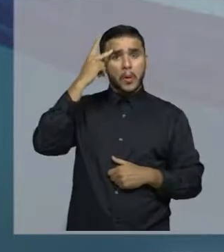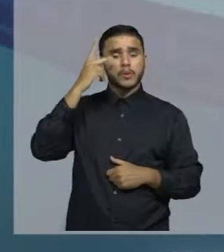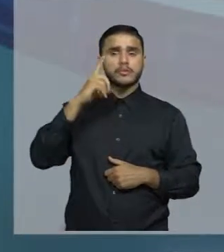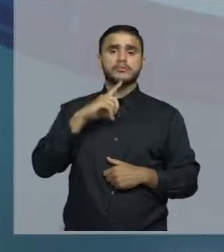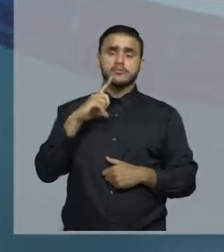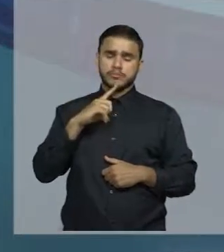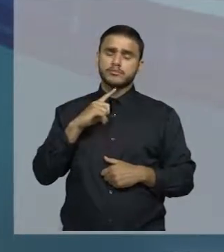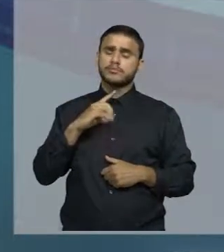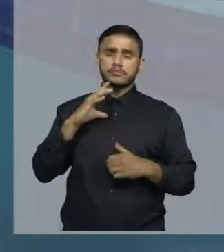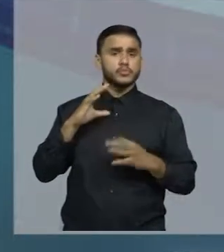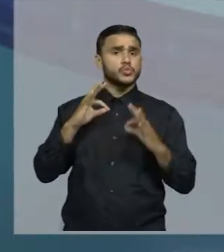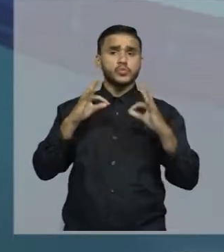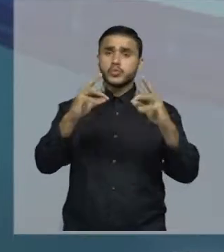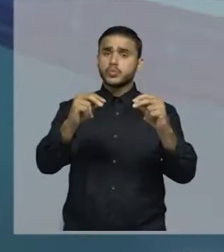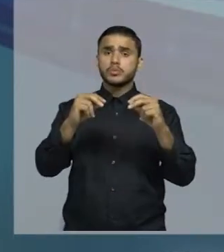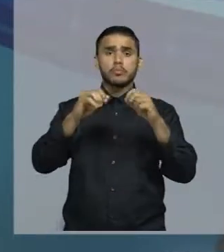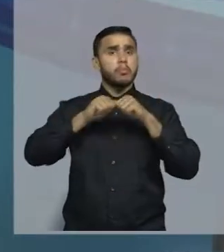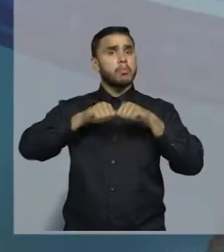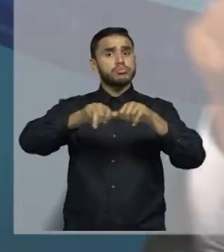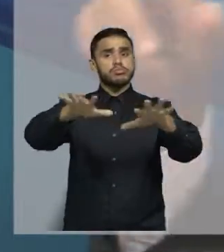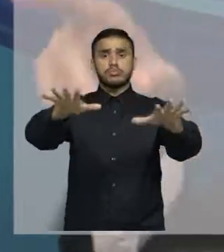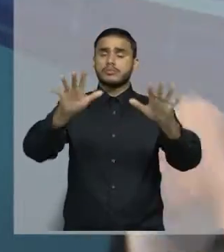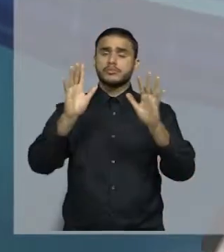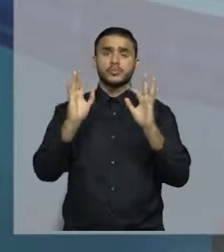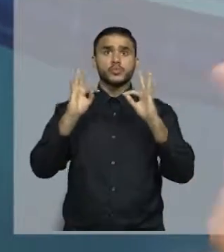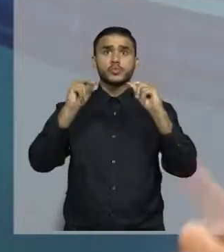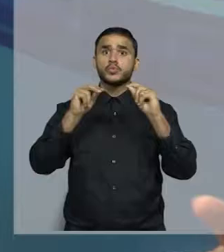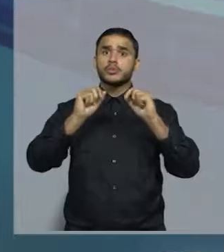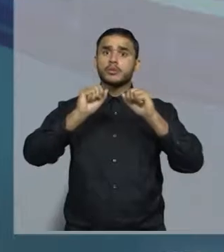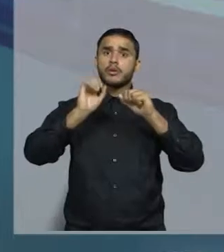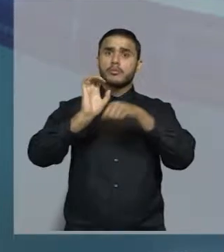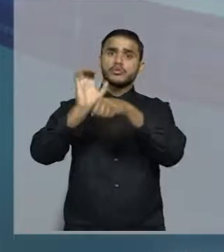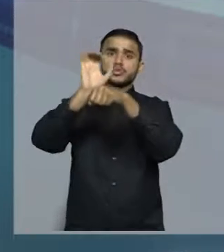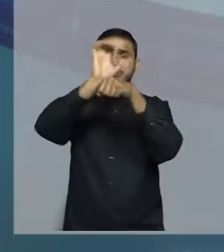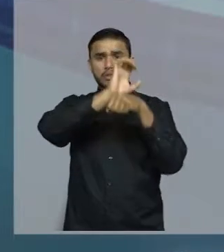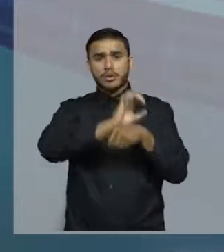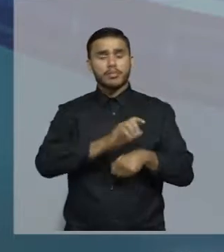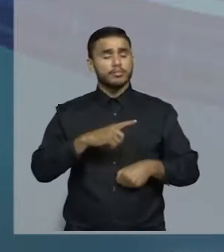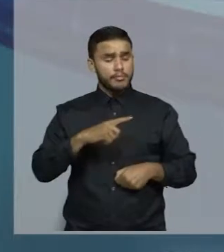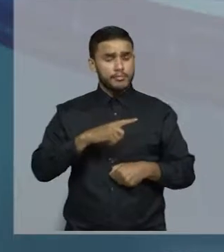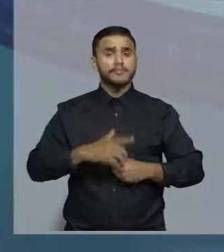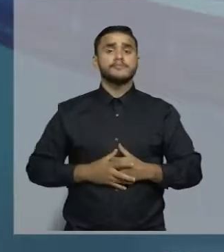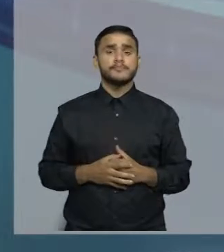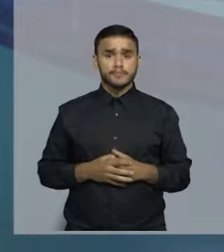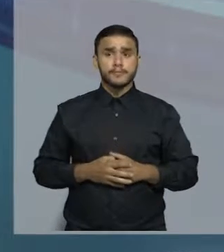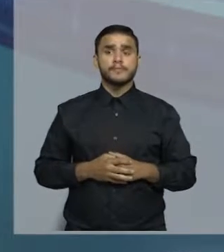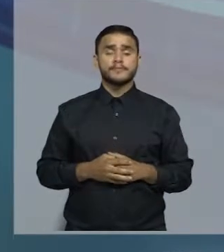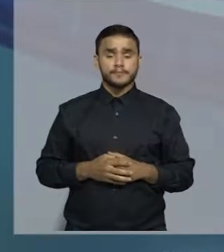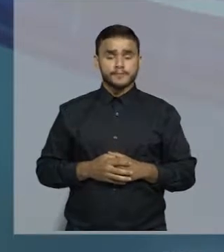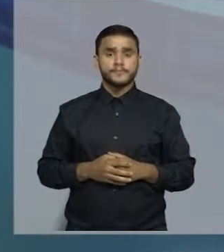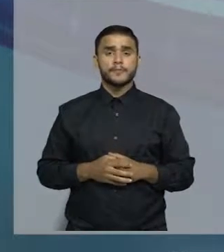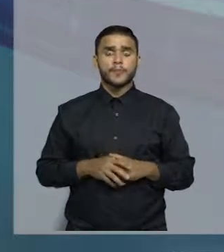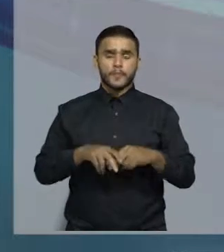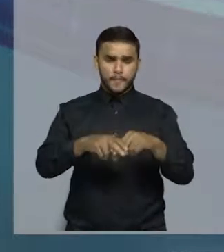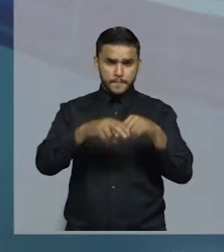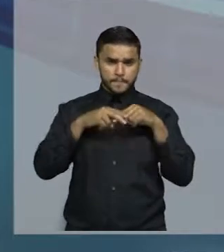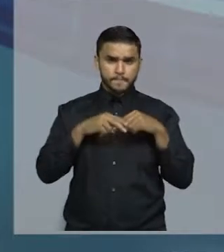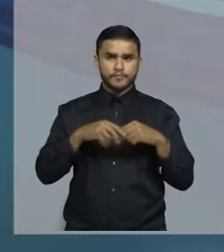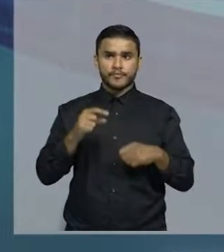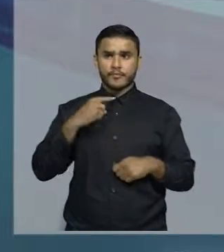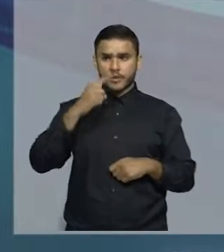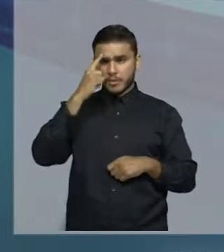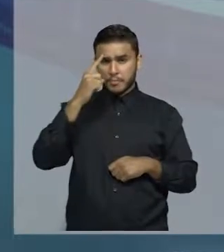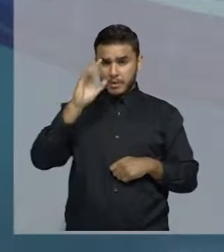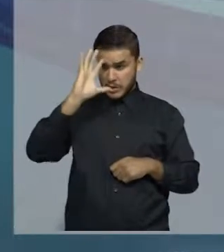estão associadas às organizações que tiveram início nos vários estados federados, né? Então, esse